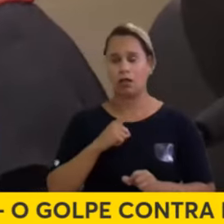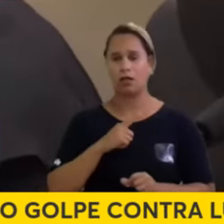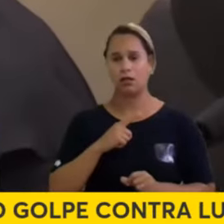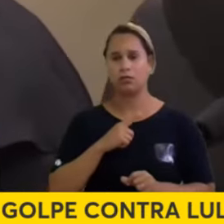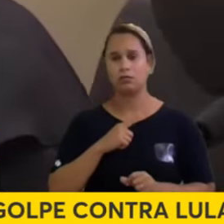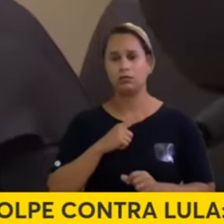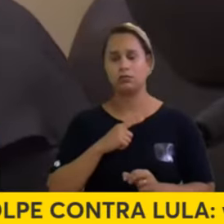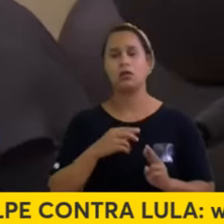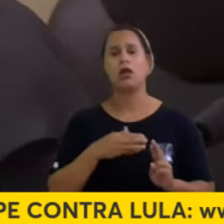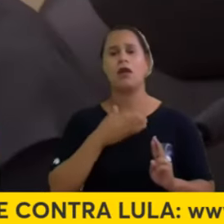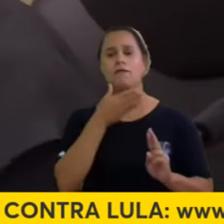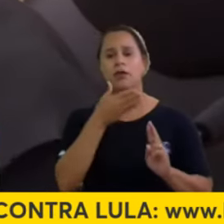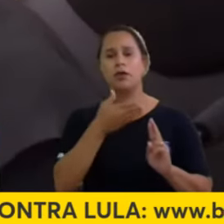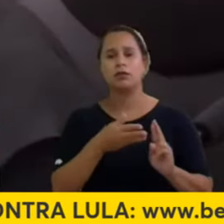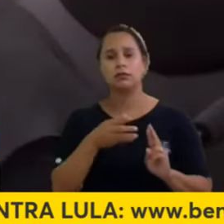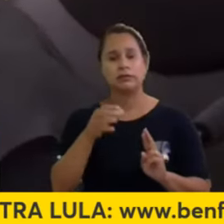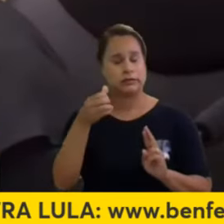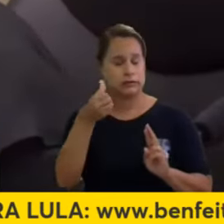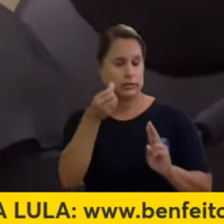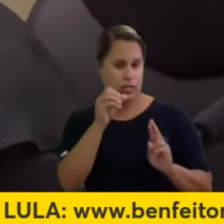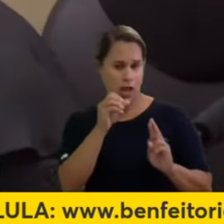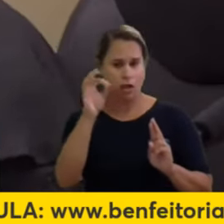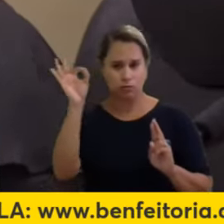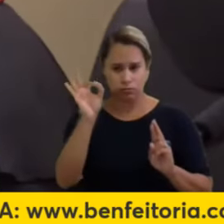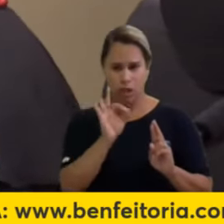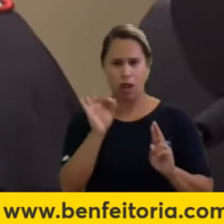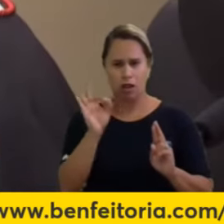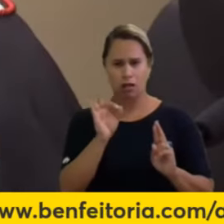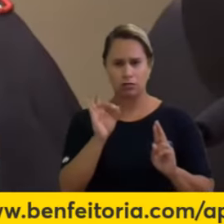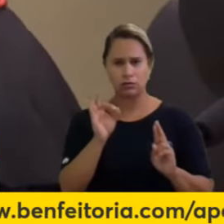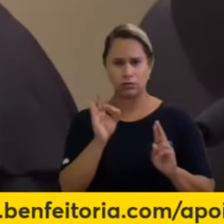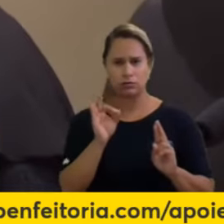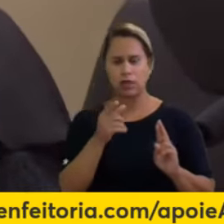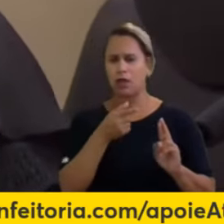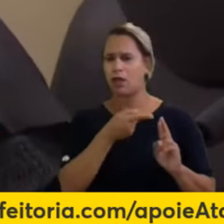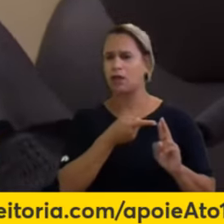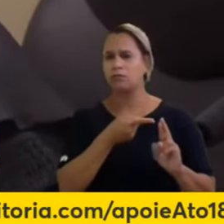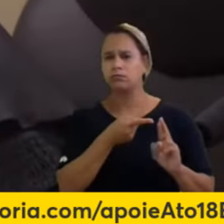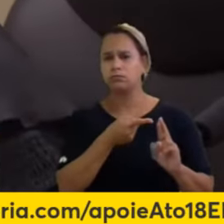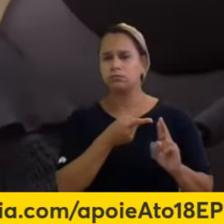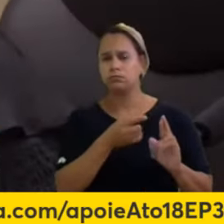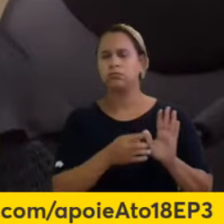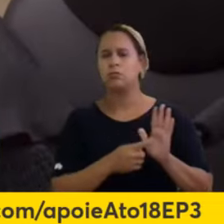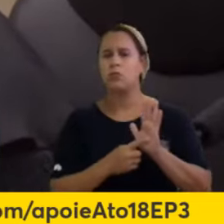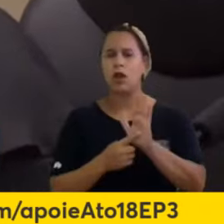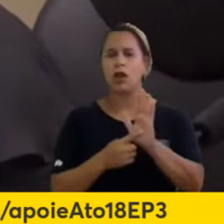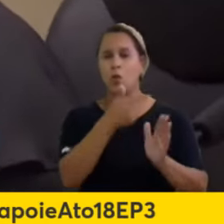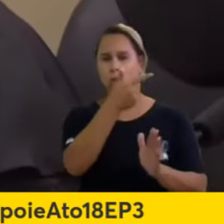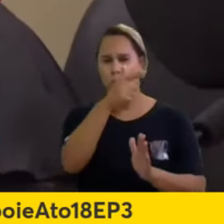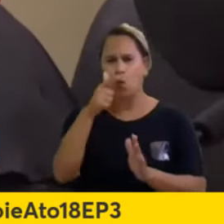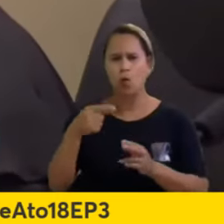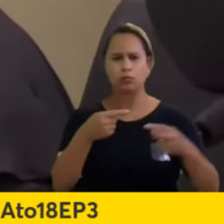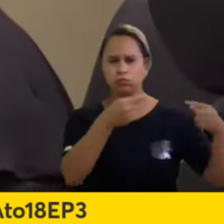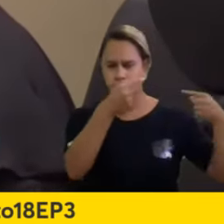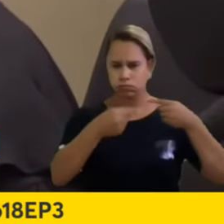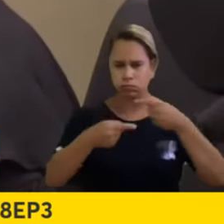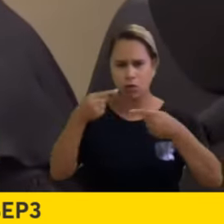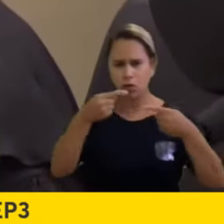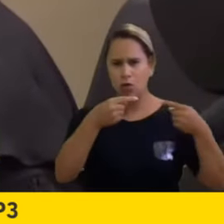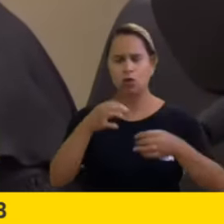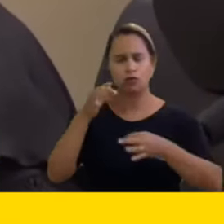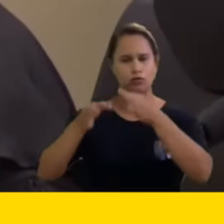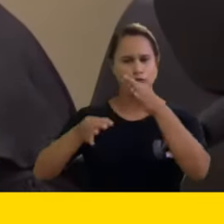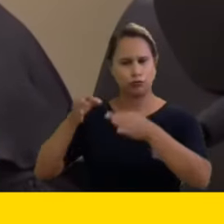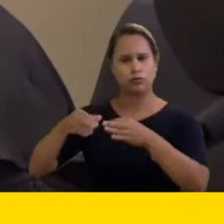de 10% que é um referencial que aparece também em outras em outras discussões eh da Justiça Eleitoral